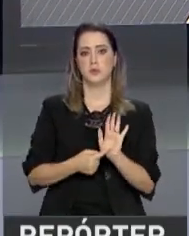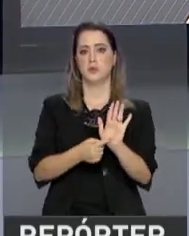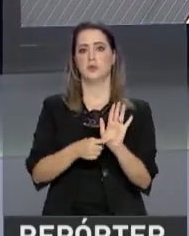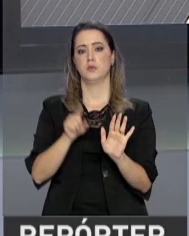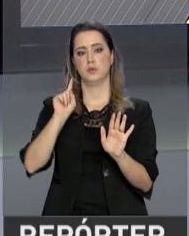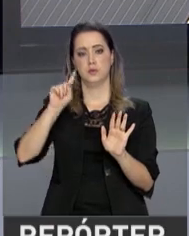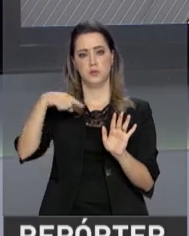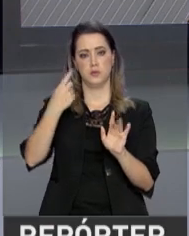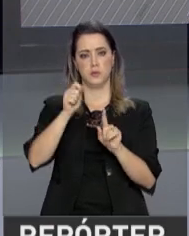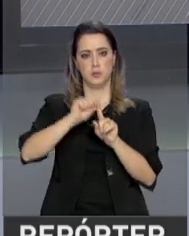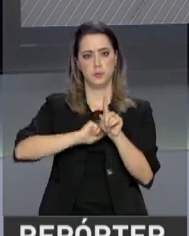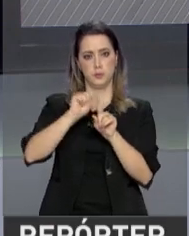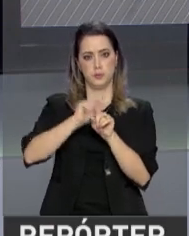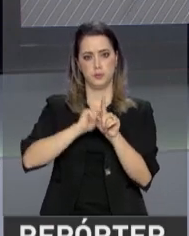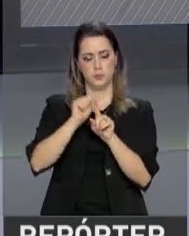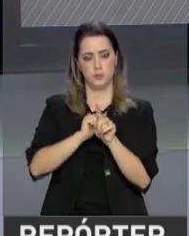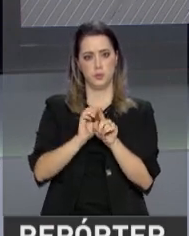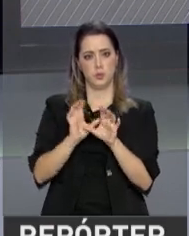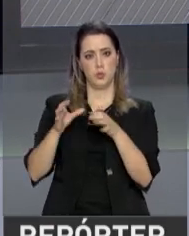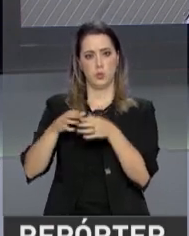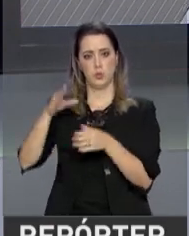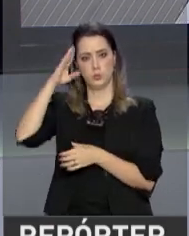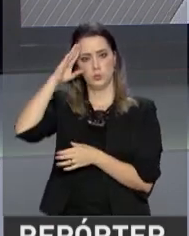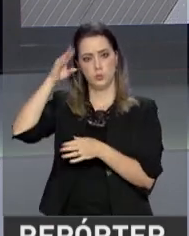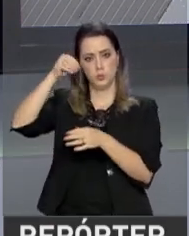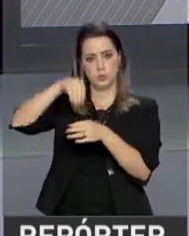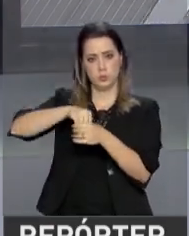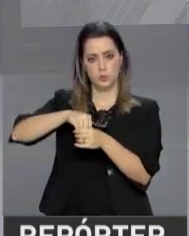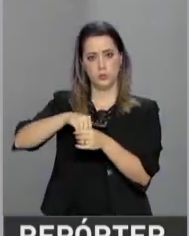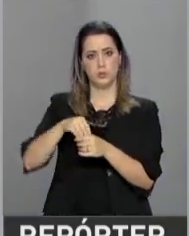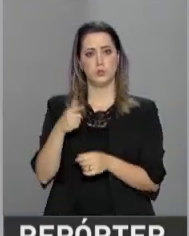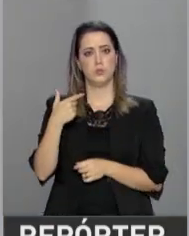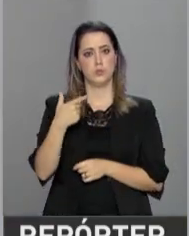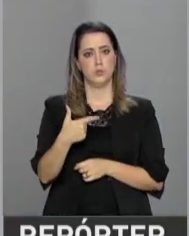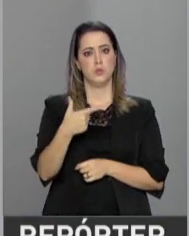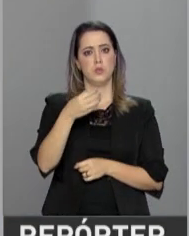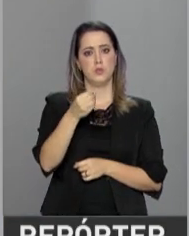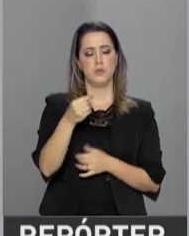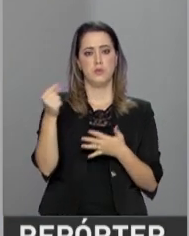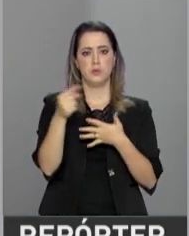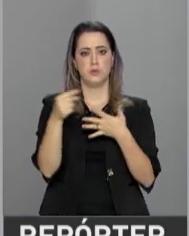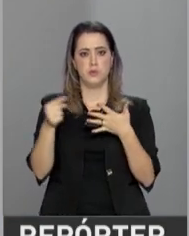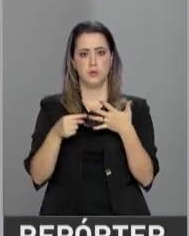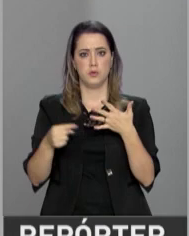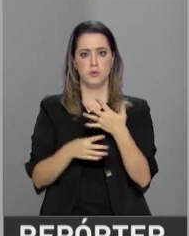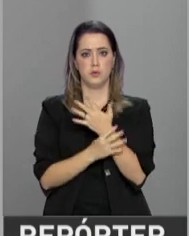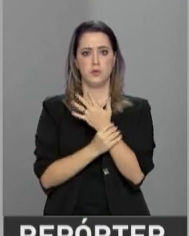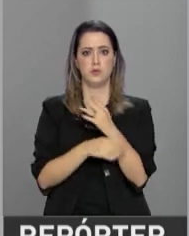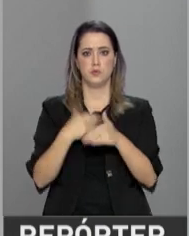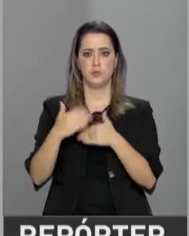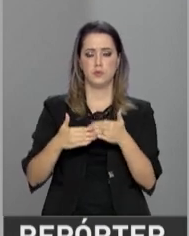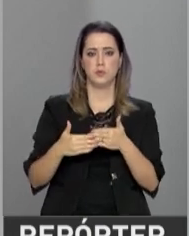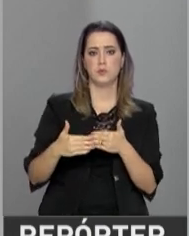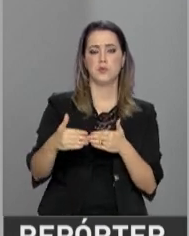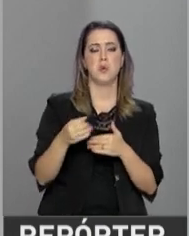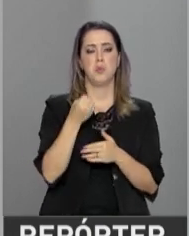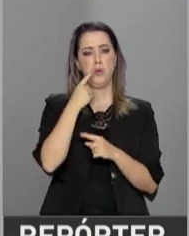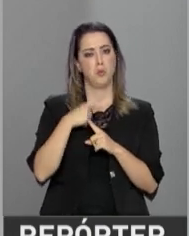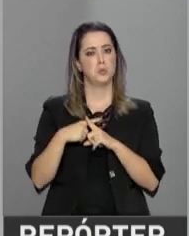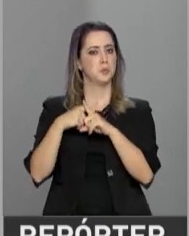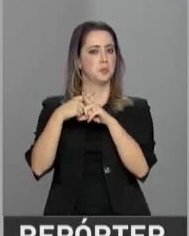revelou que no primeiro mês de intervenção federal no estado 20 indicadores de segurança de segurança evoluíram